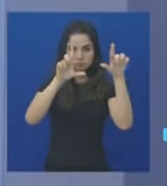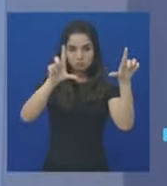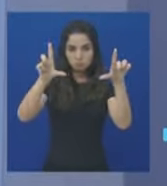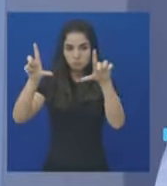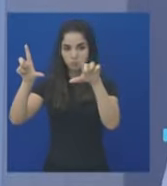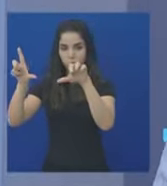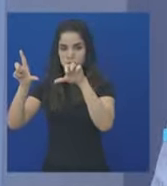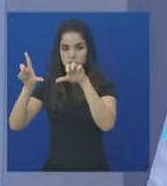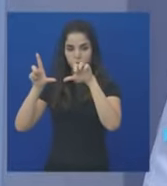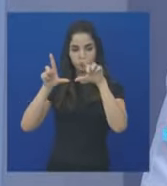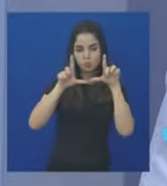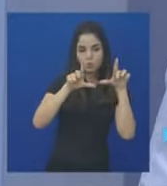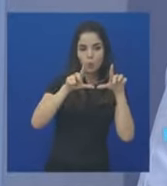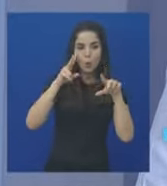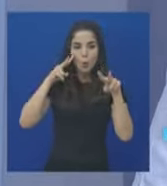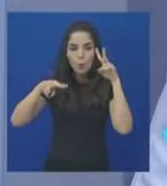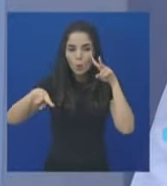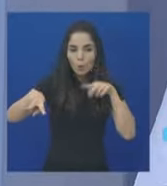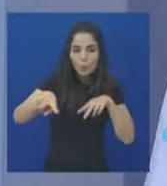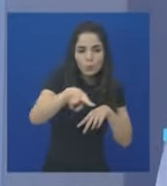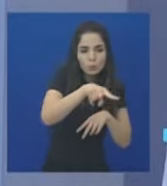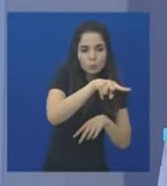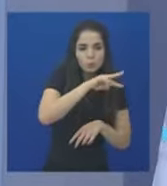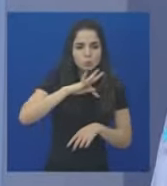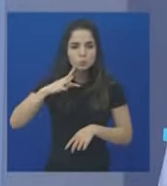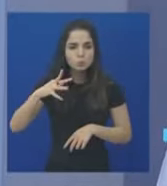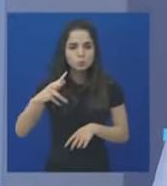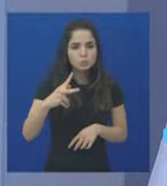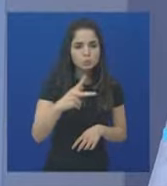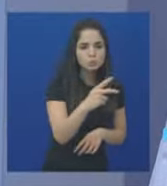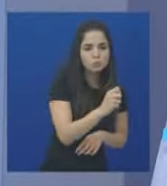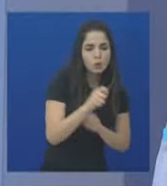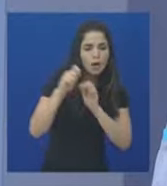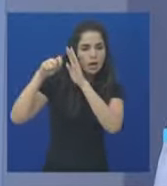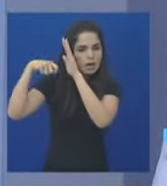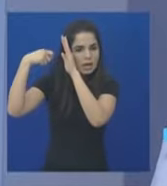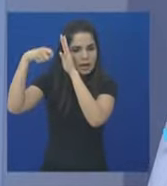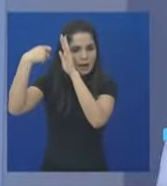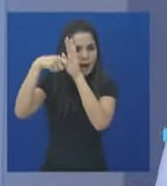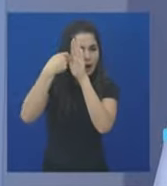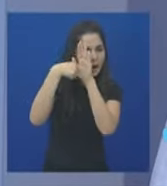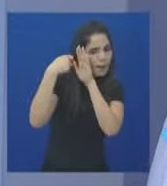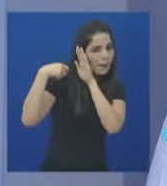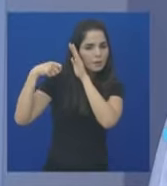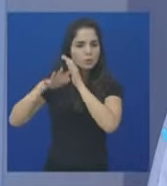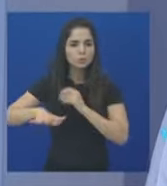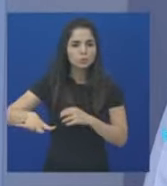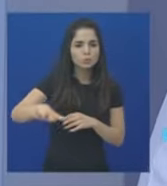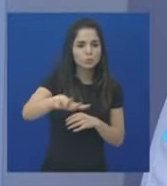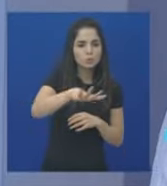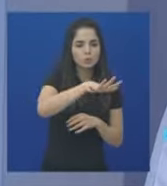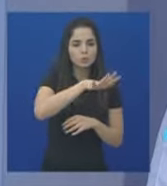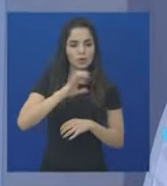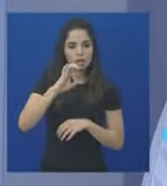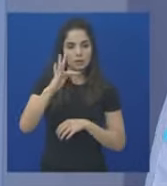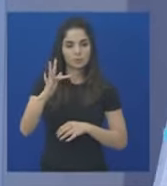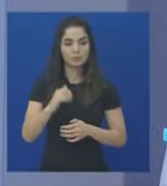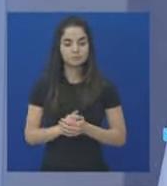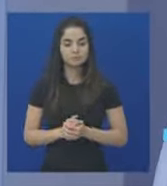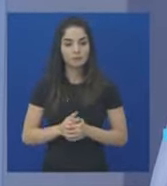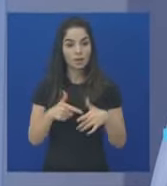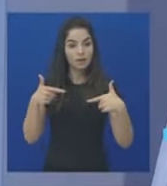câmeras em toda a nossa cidade, passando dados reais e instantâneos para essa central. E a ação